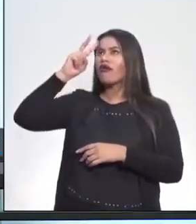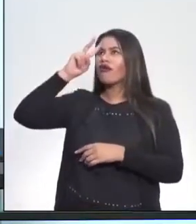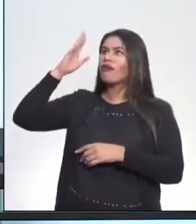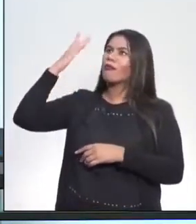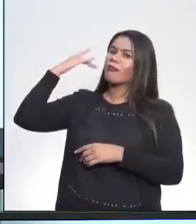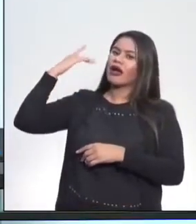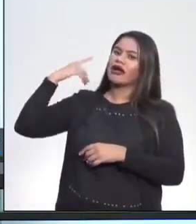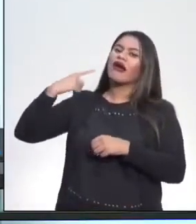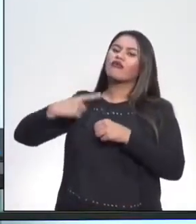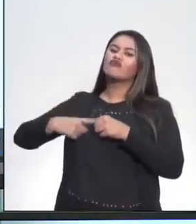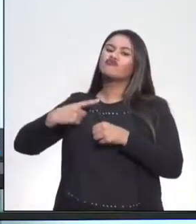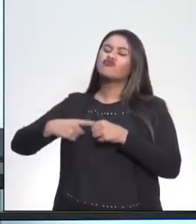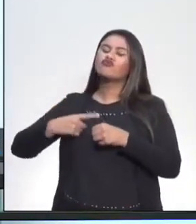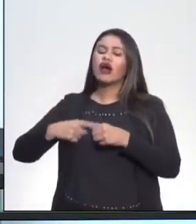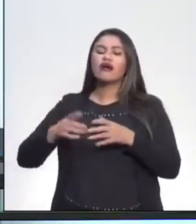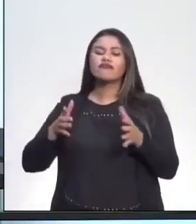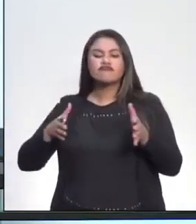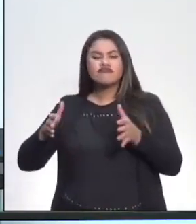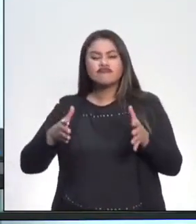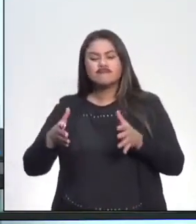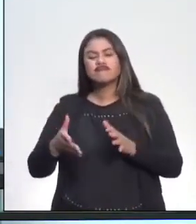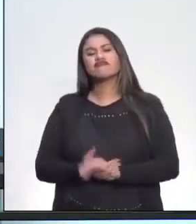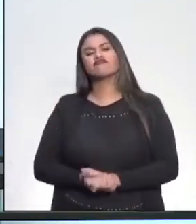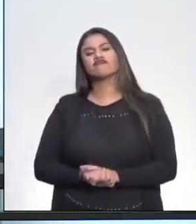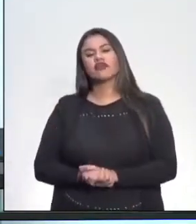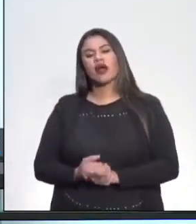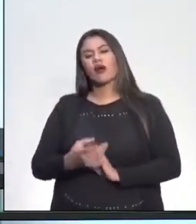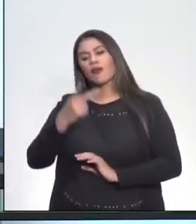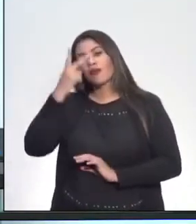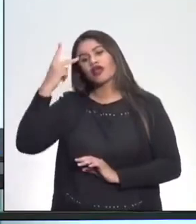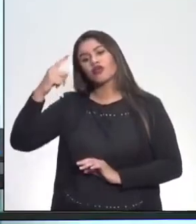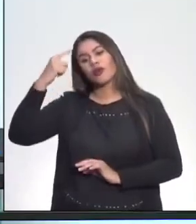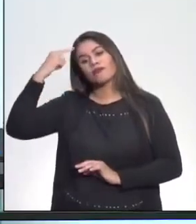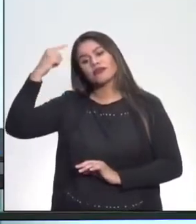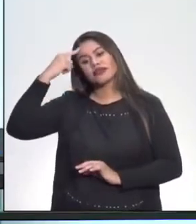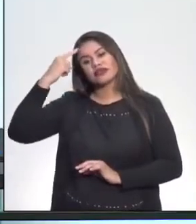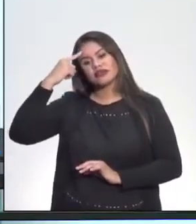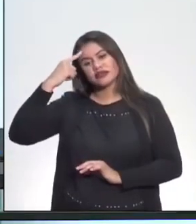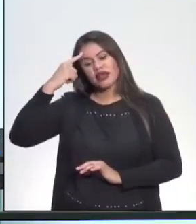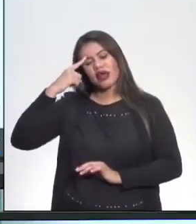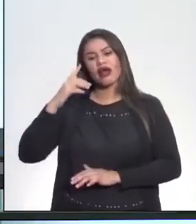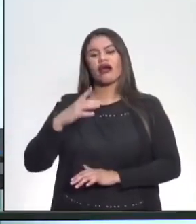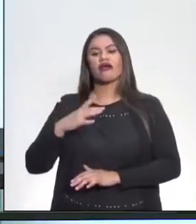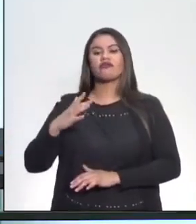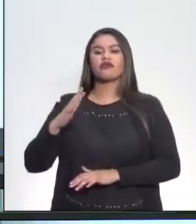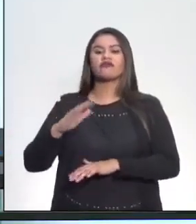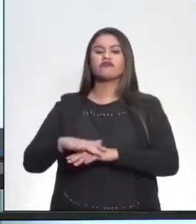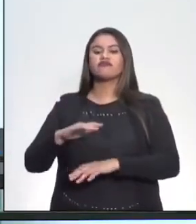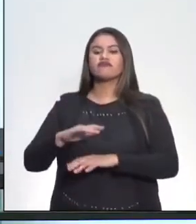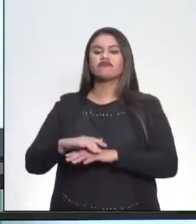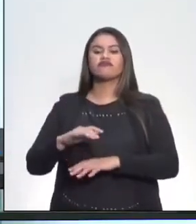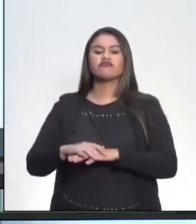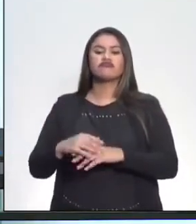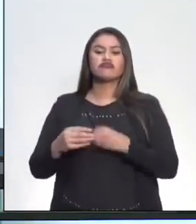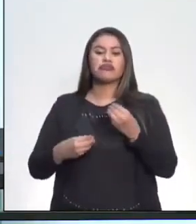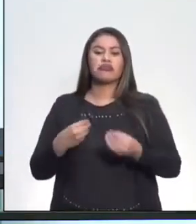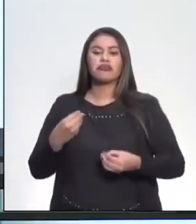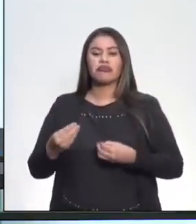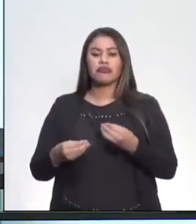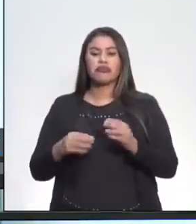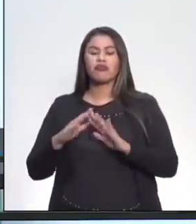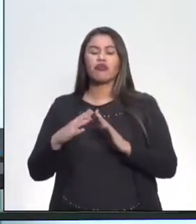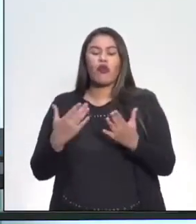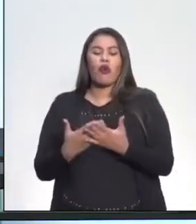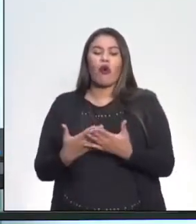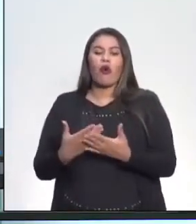cidade, naquele local, há 100 anos atrás. Como que as pessoas pensavam na moradia, como que as pessoas pensavam na instituição da